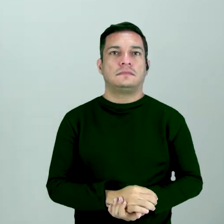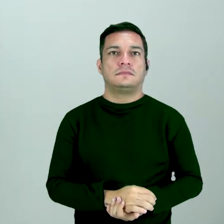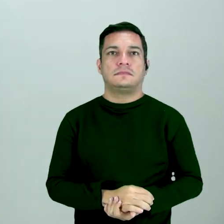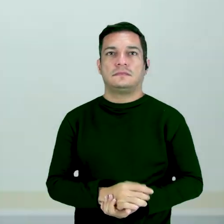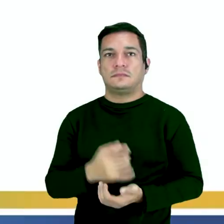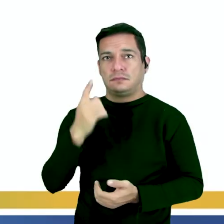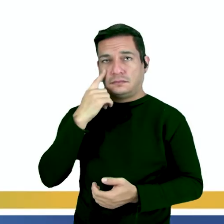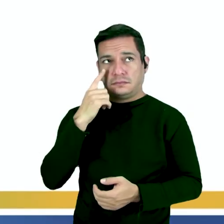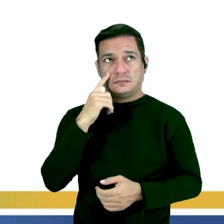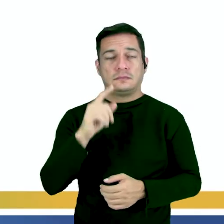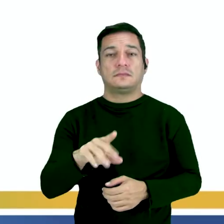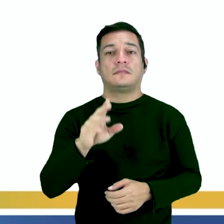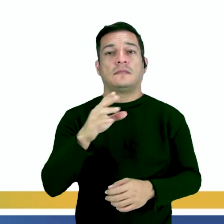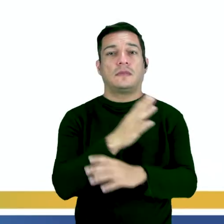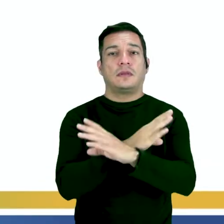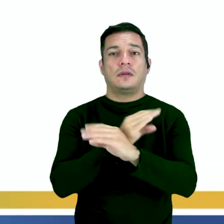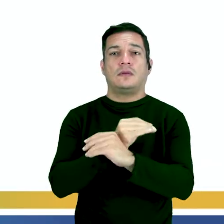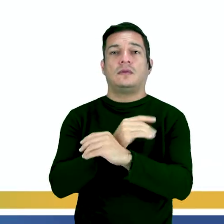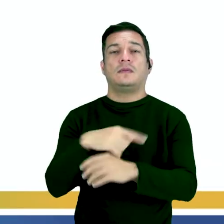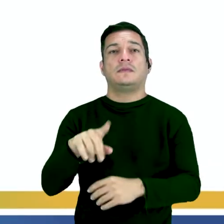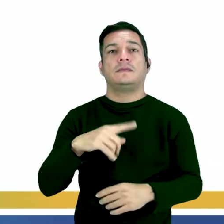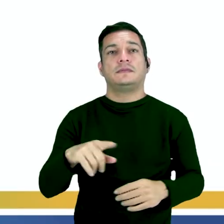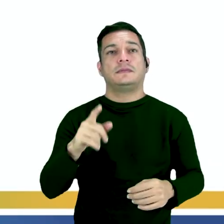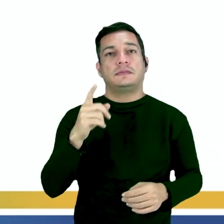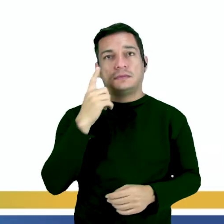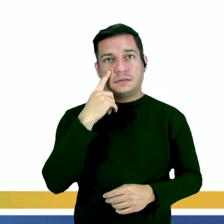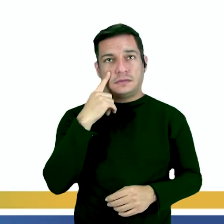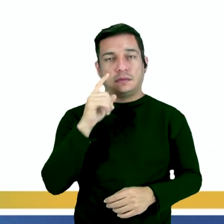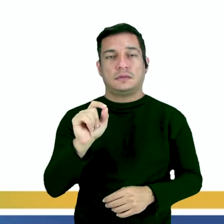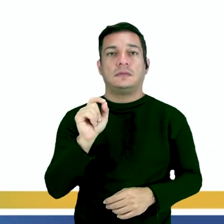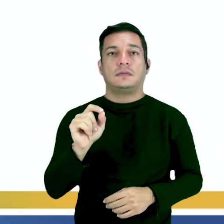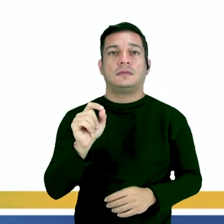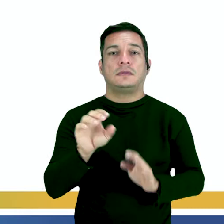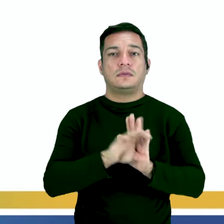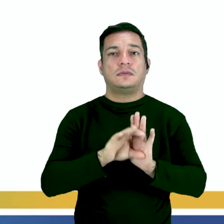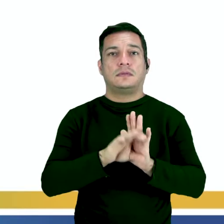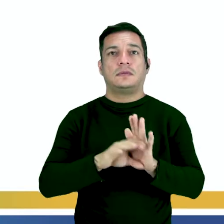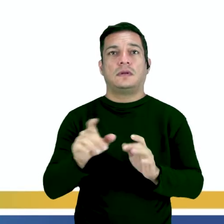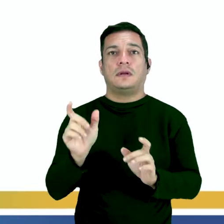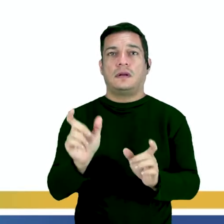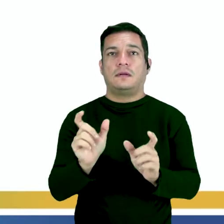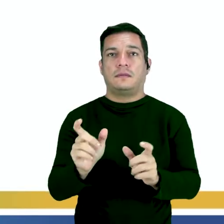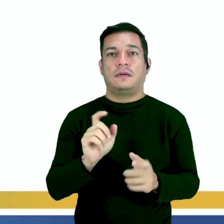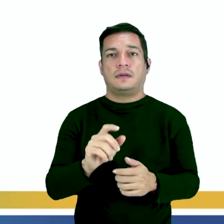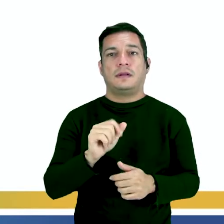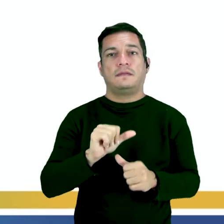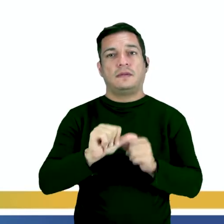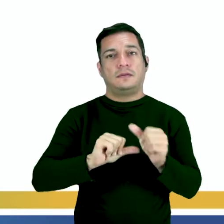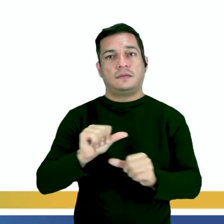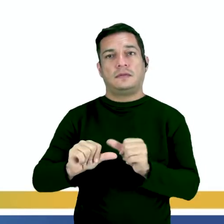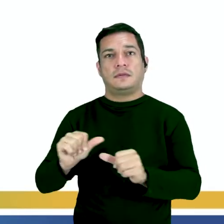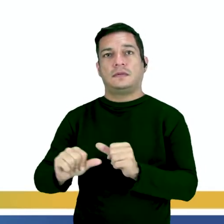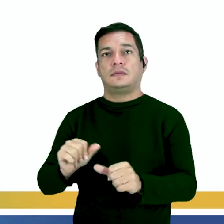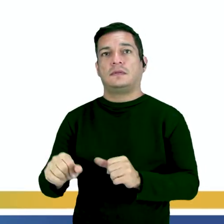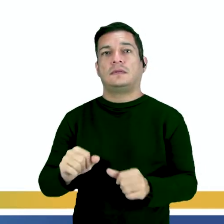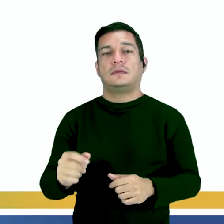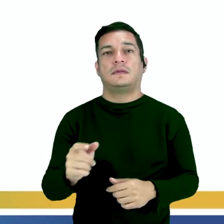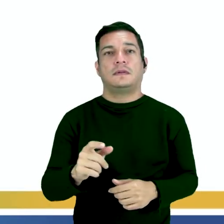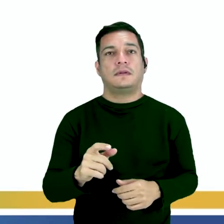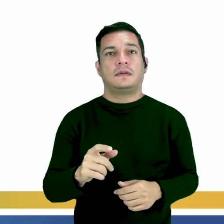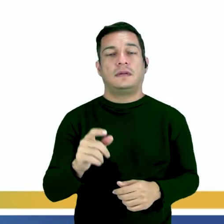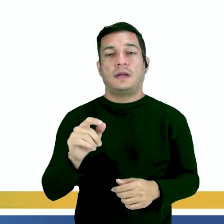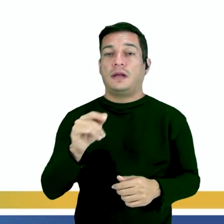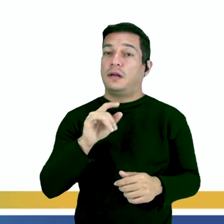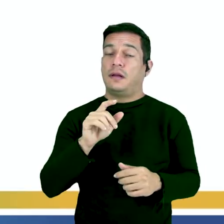Vamos lá. As conjunções, como vocês podem ver em definição, é uma palavra invariável que liga